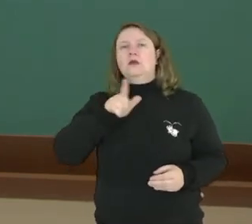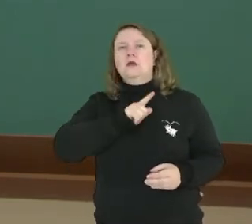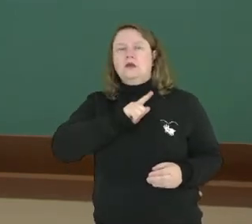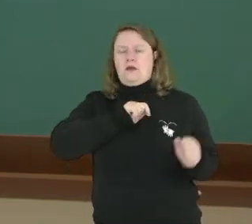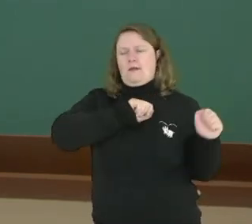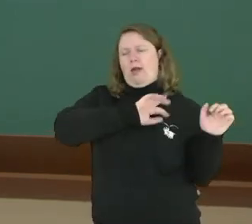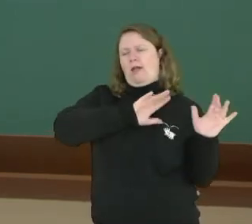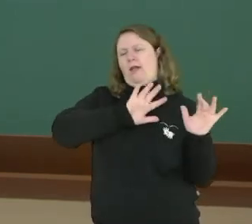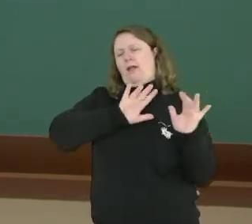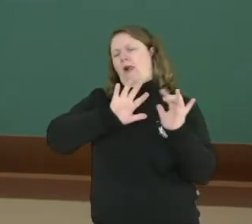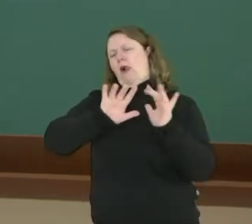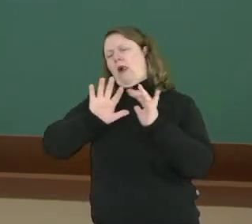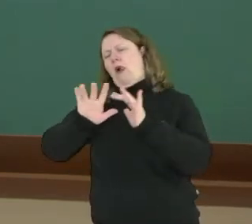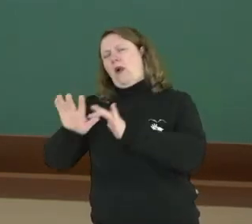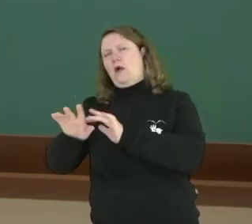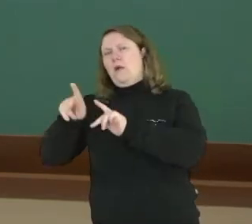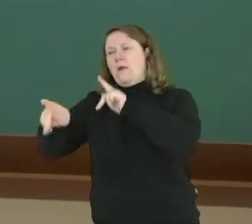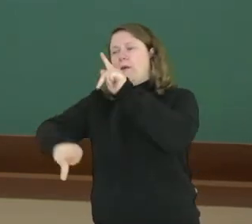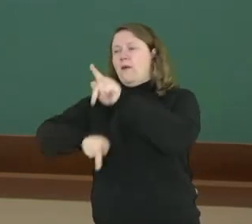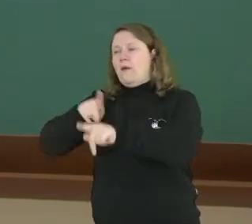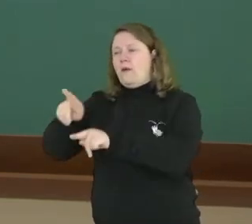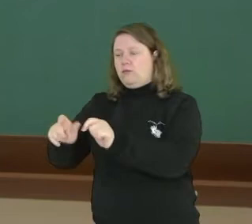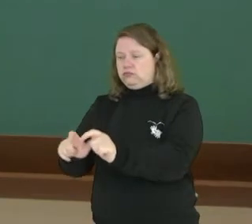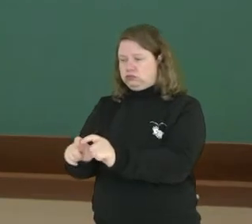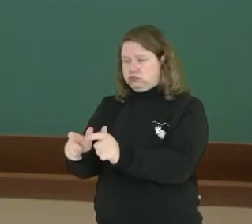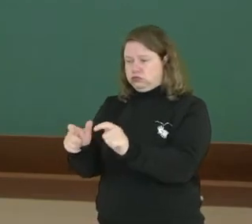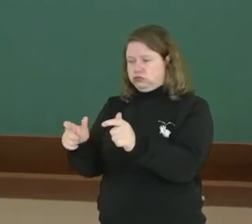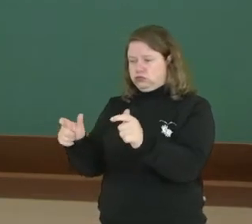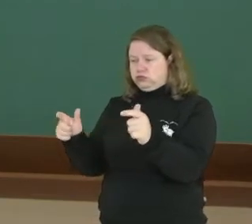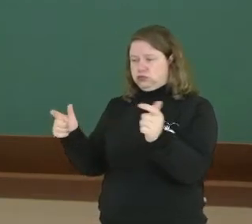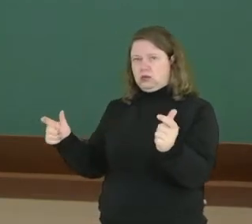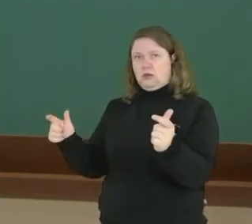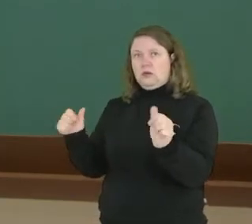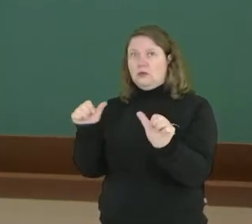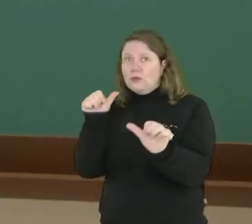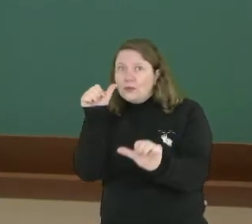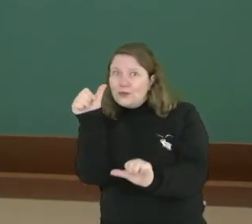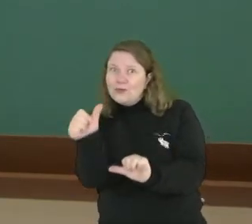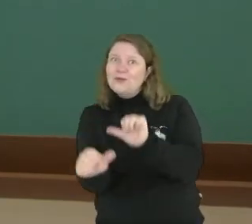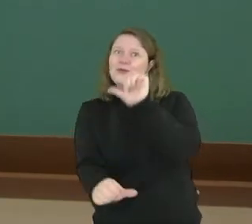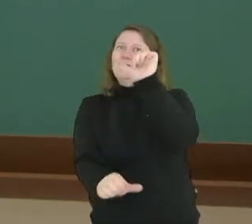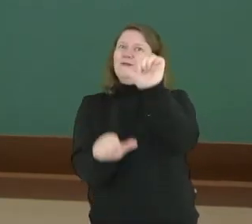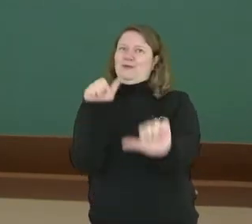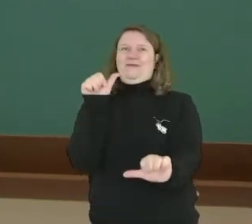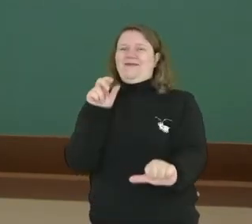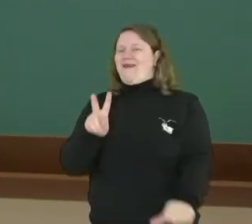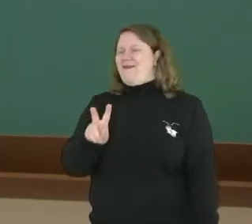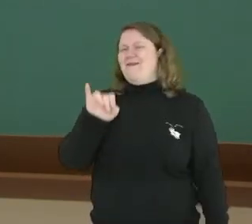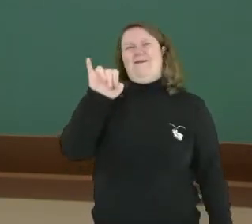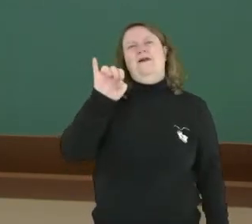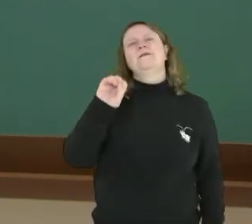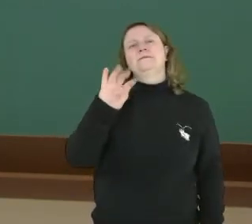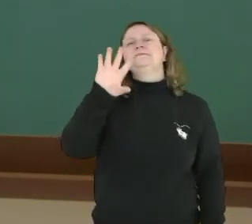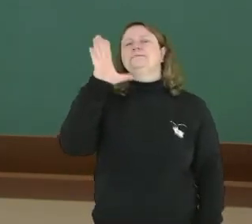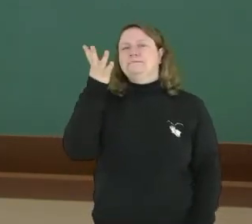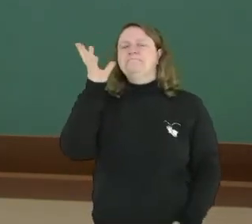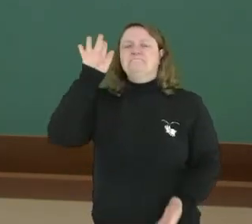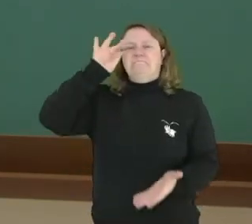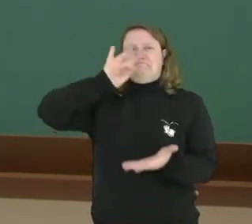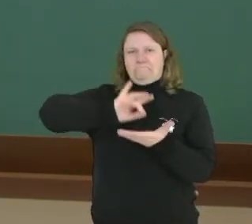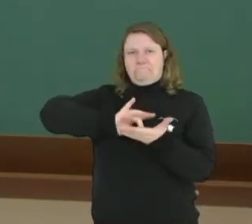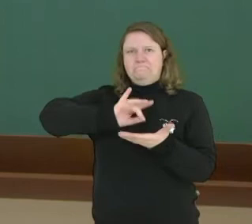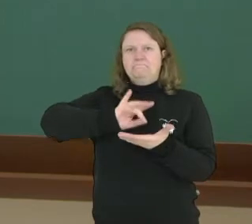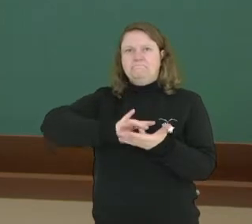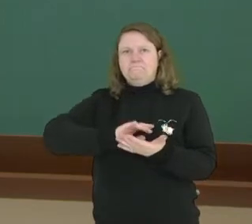acontecem transformações nas características originais ou naturais da vegetação, Claro,